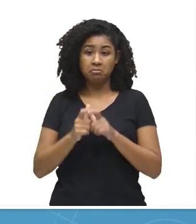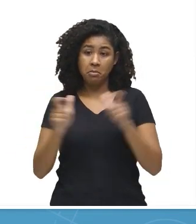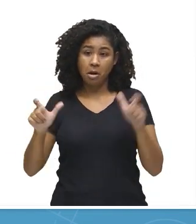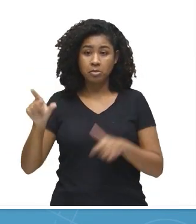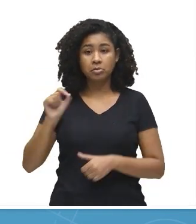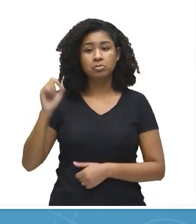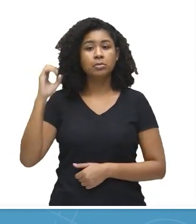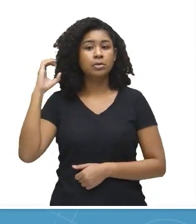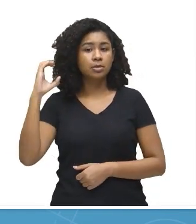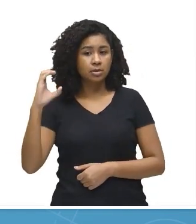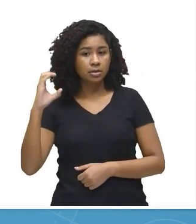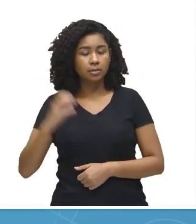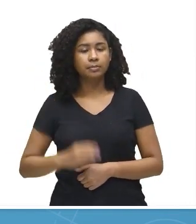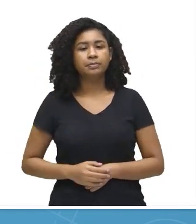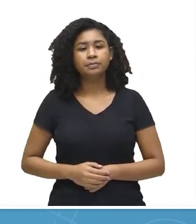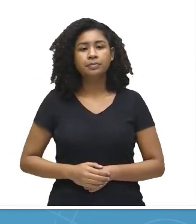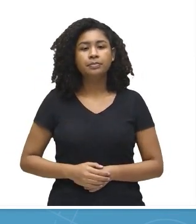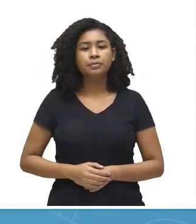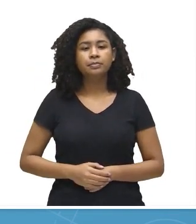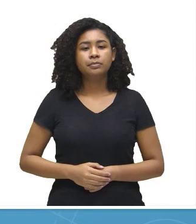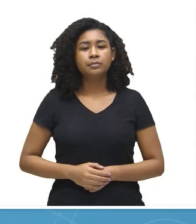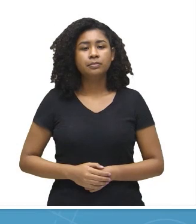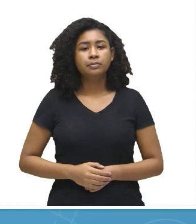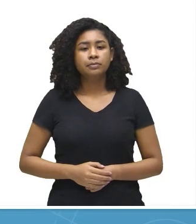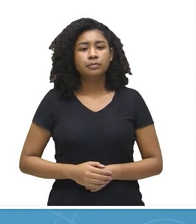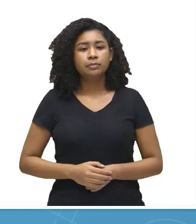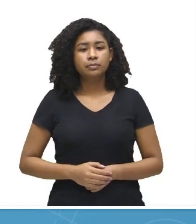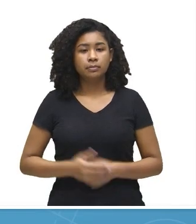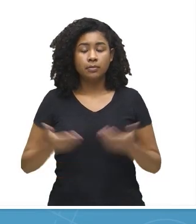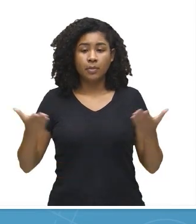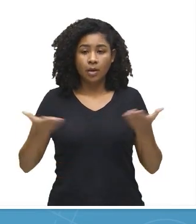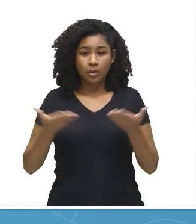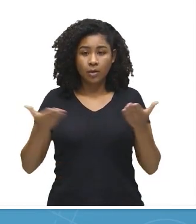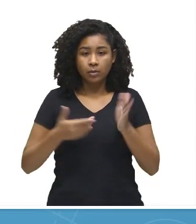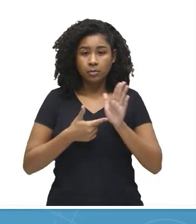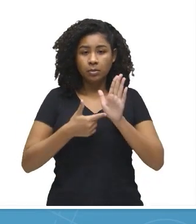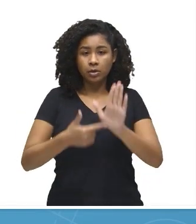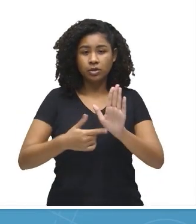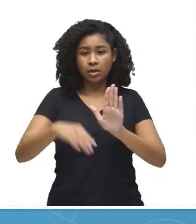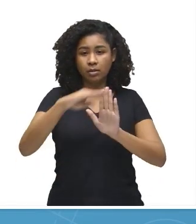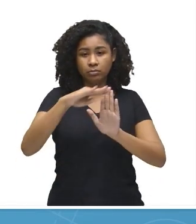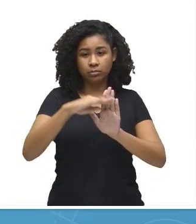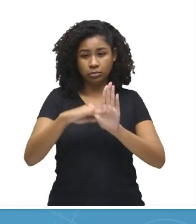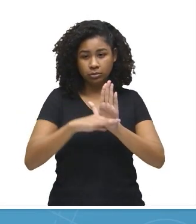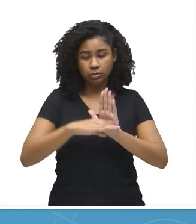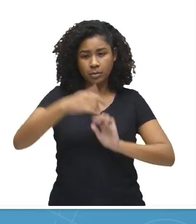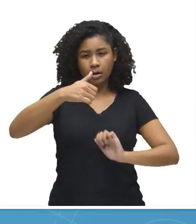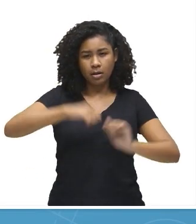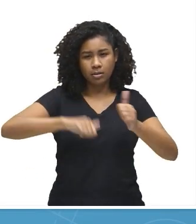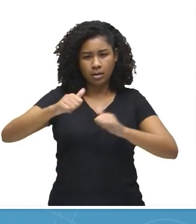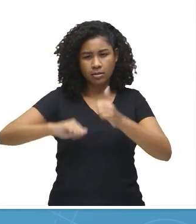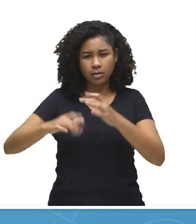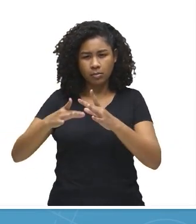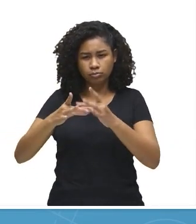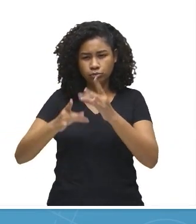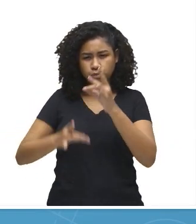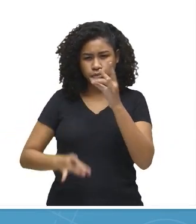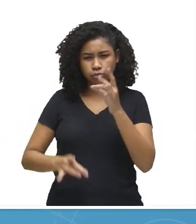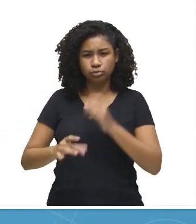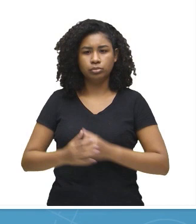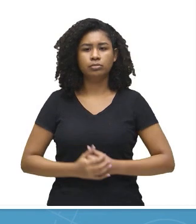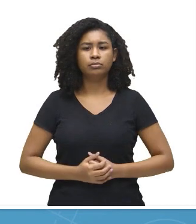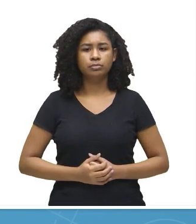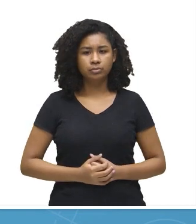vai seguir lá para a nossa, para as alternativas, para a gente fazer a análise da questão. Vejam